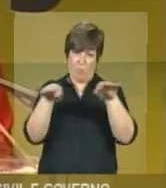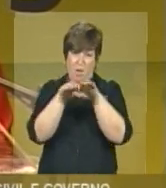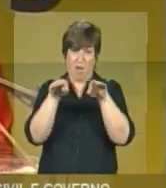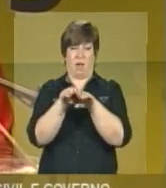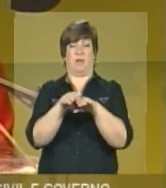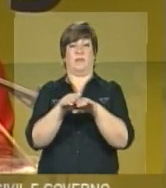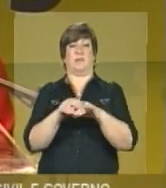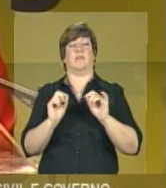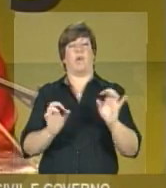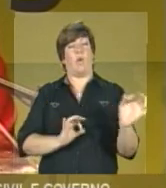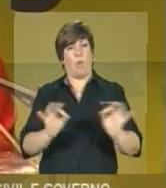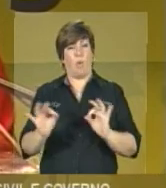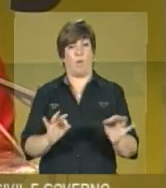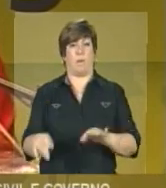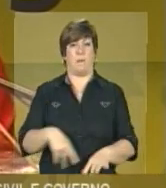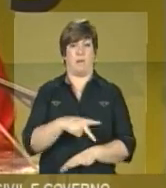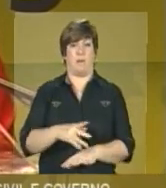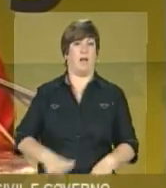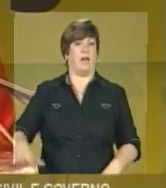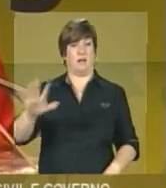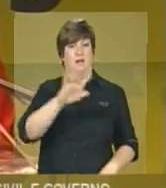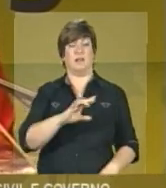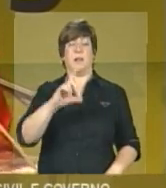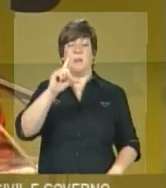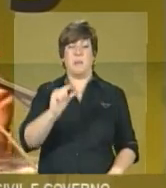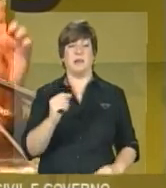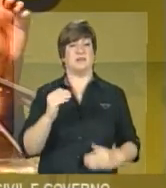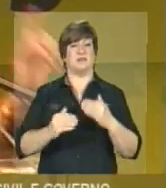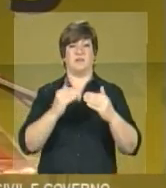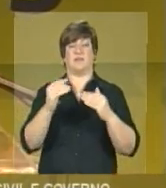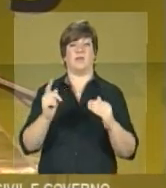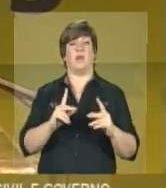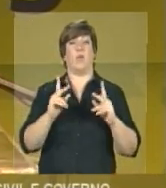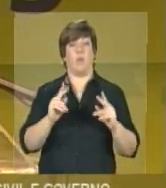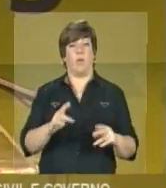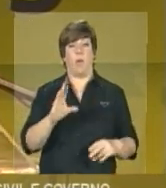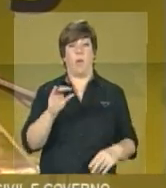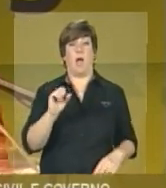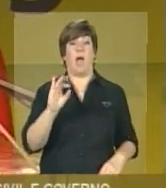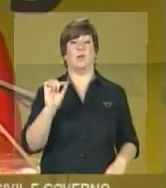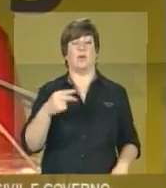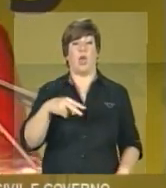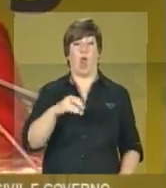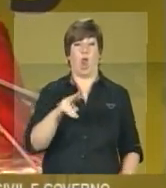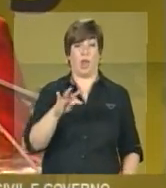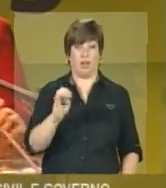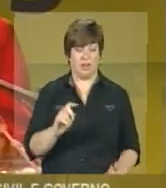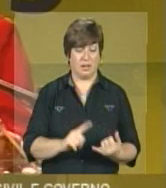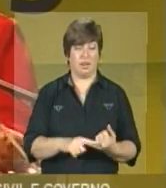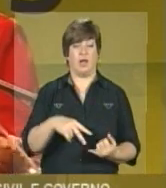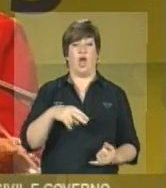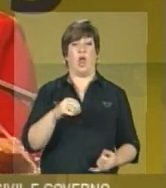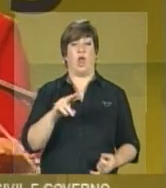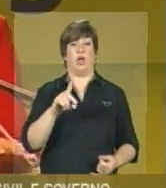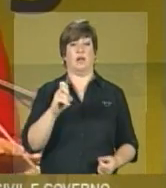desse país ao baixo desenvolvimento, como foi o caso do Norte e do